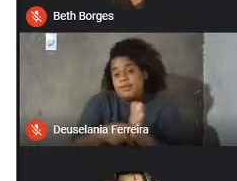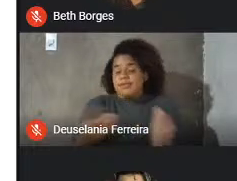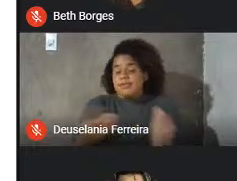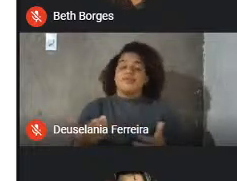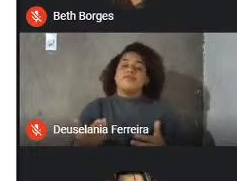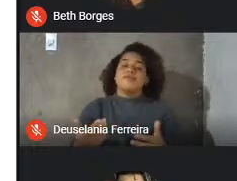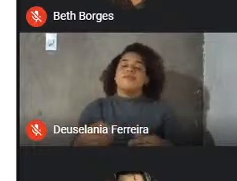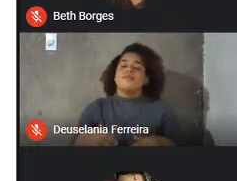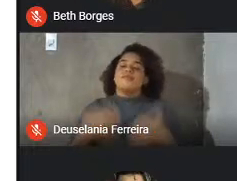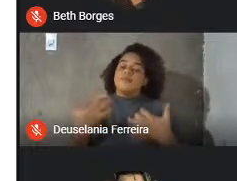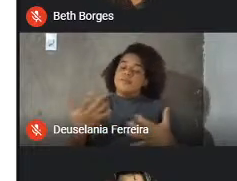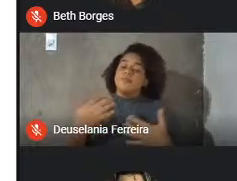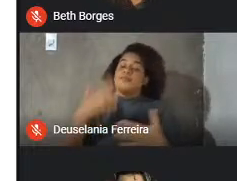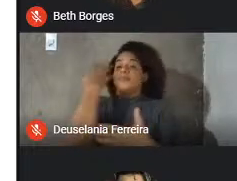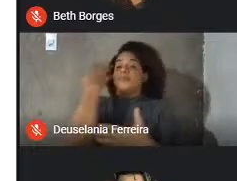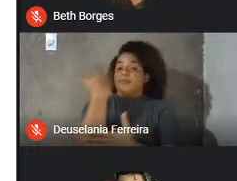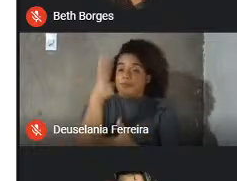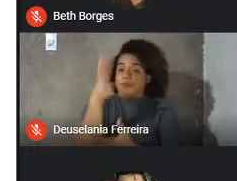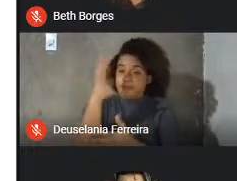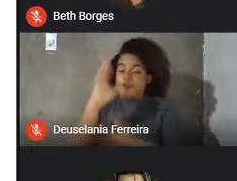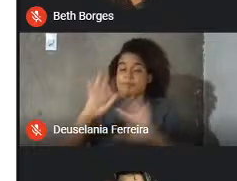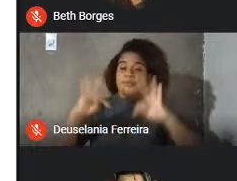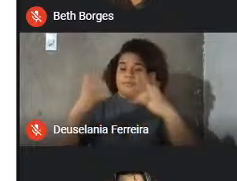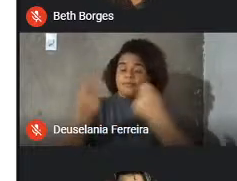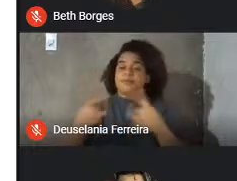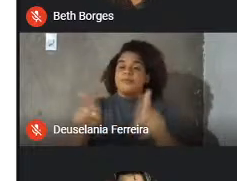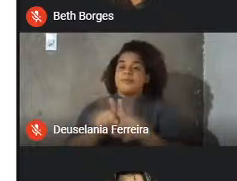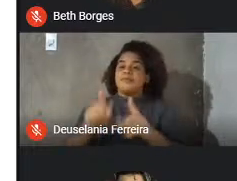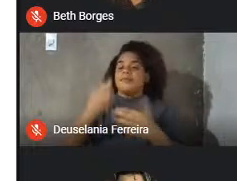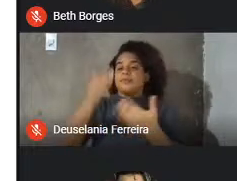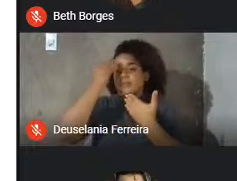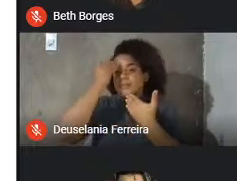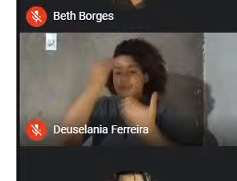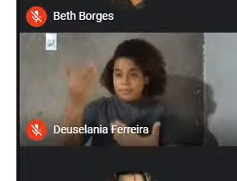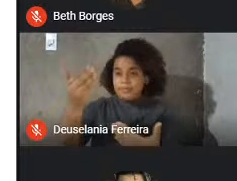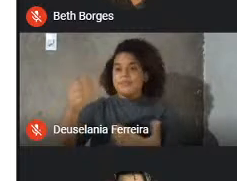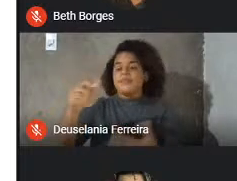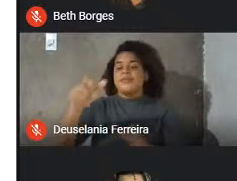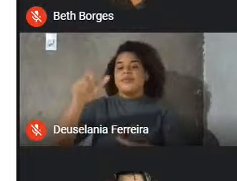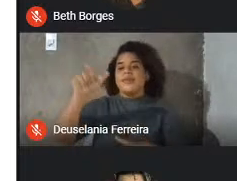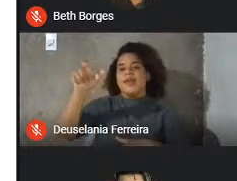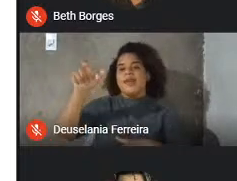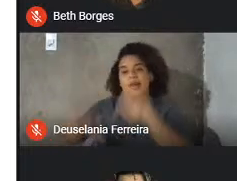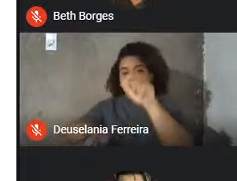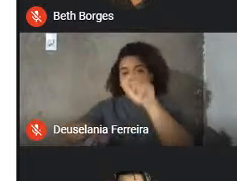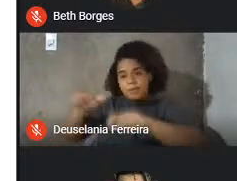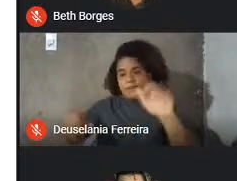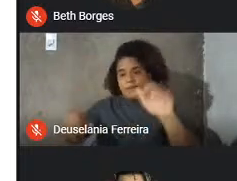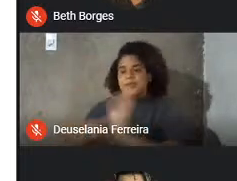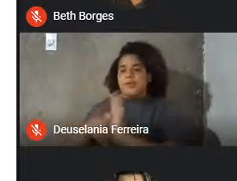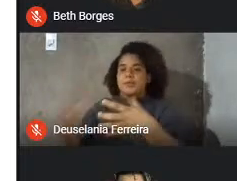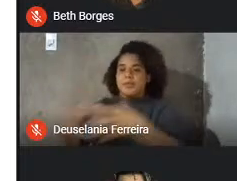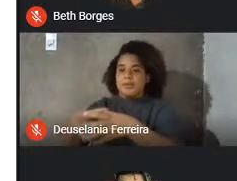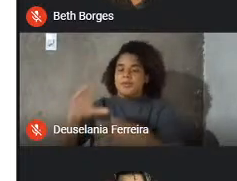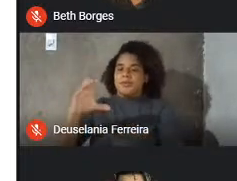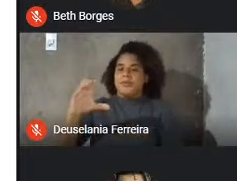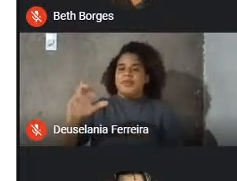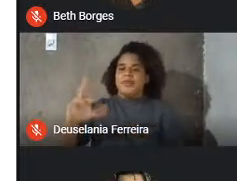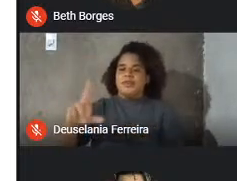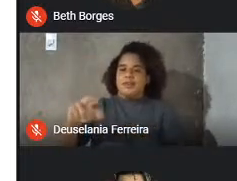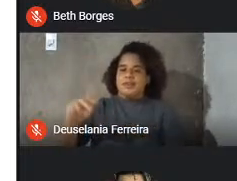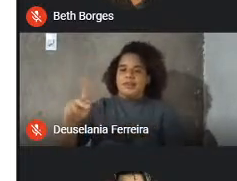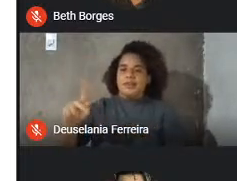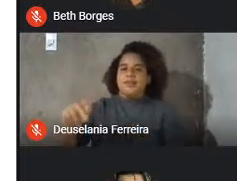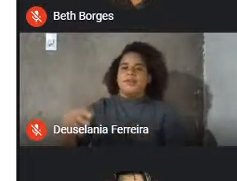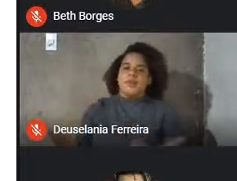quero dar parabéns a todo mundo e agradecer, principalmente esse pessoal aqui do CRP, tá? Que estão fora do horário deles e estão com todo carinho